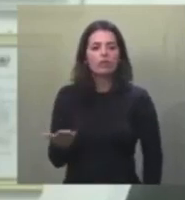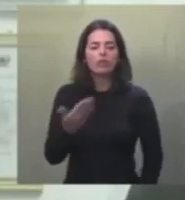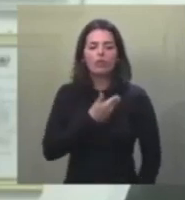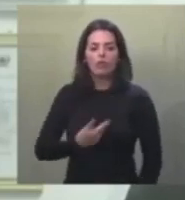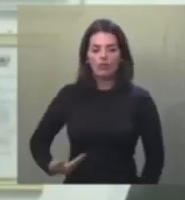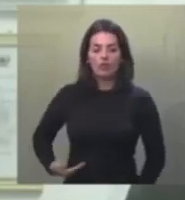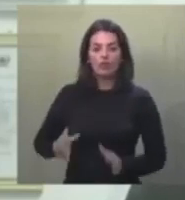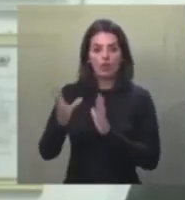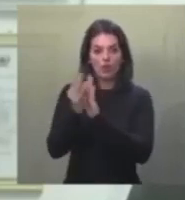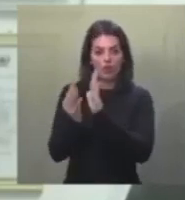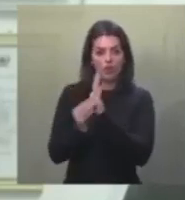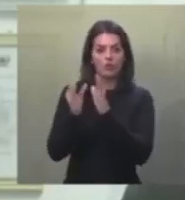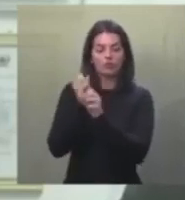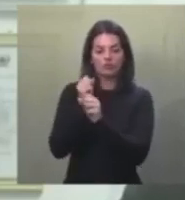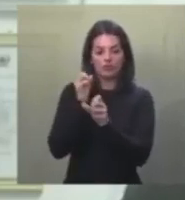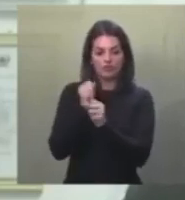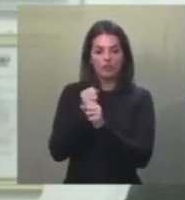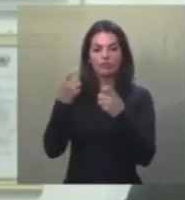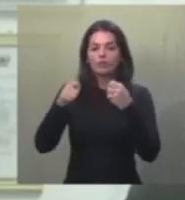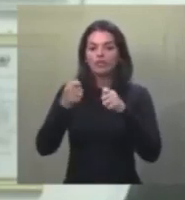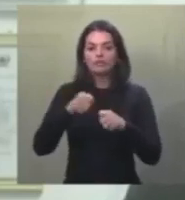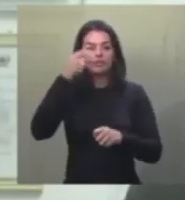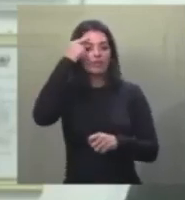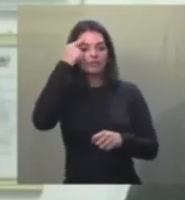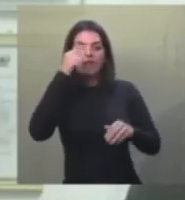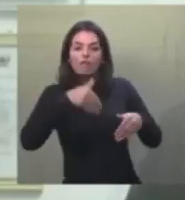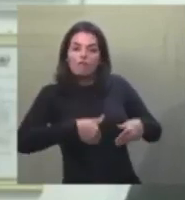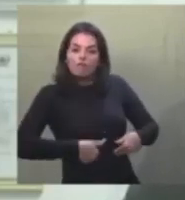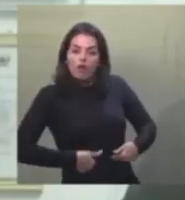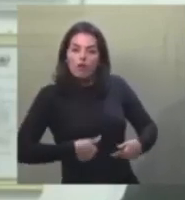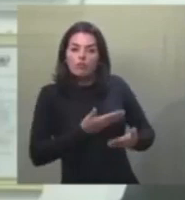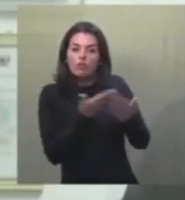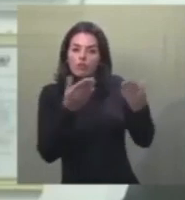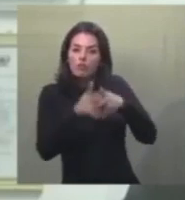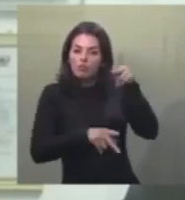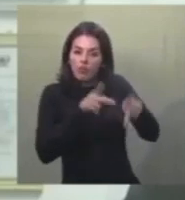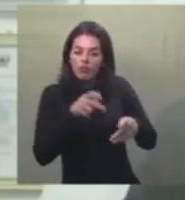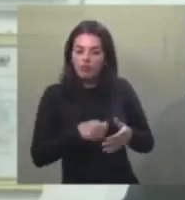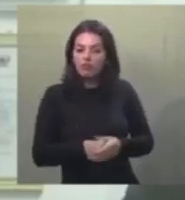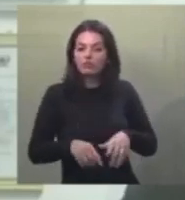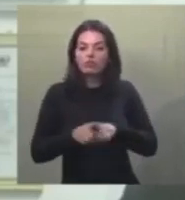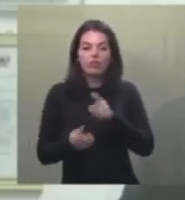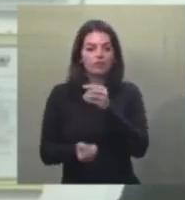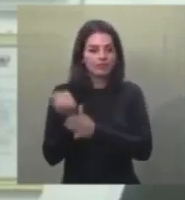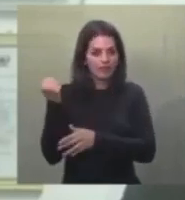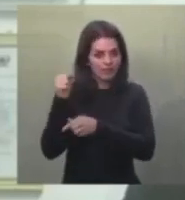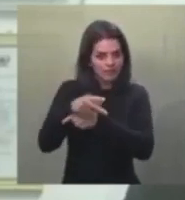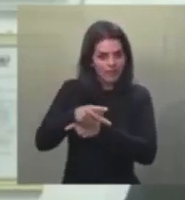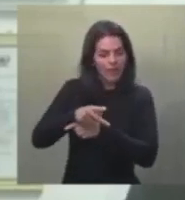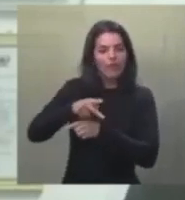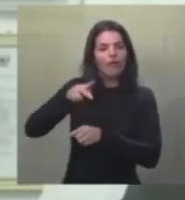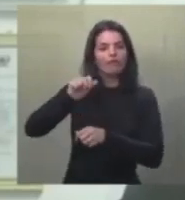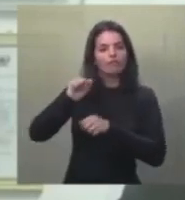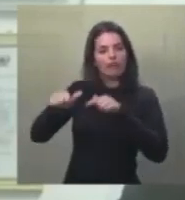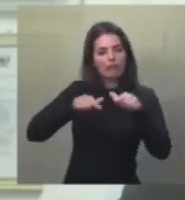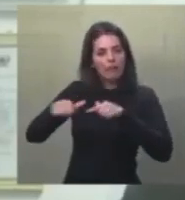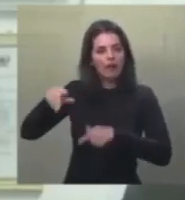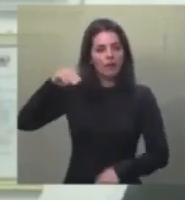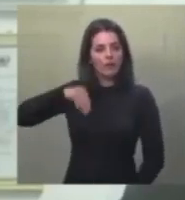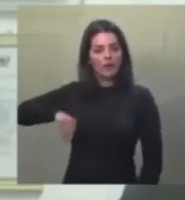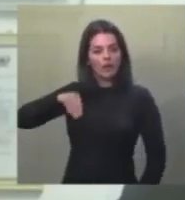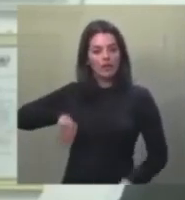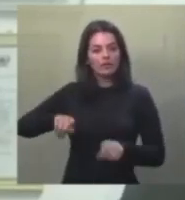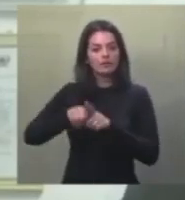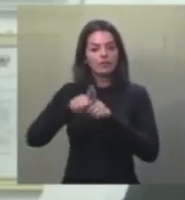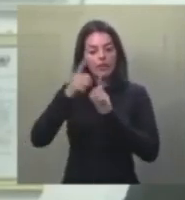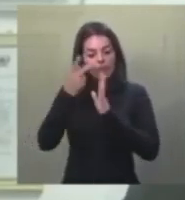orçamento teria que levar em consideração a fome que o povo brasileiro passa, a geração de emprego e renda com programas que fossem,